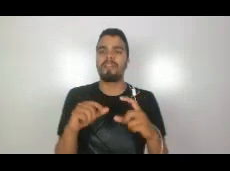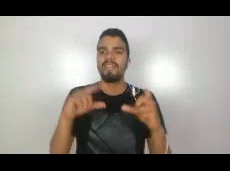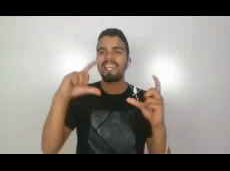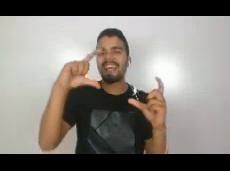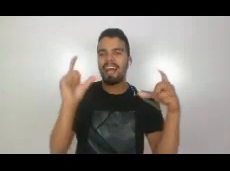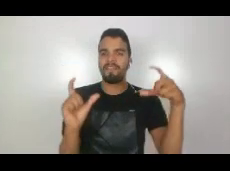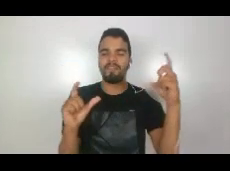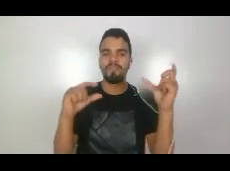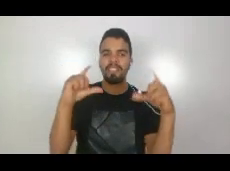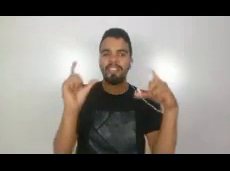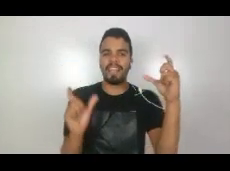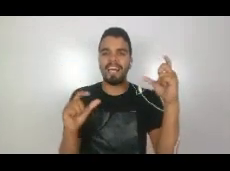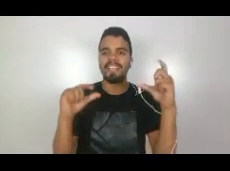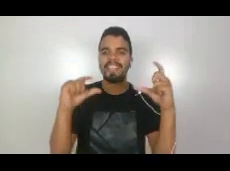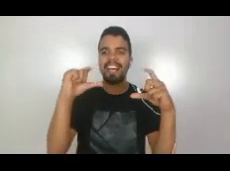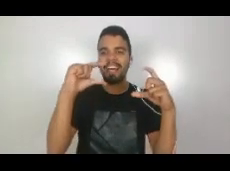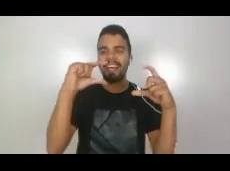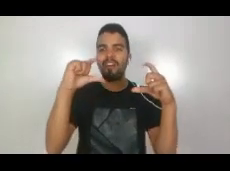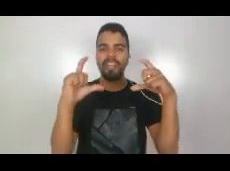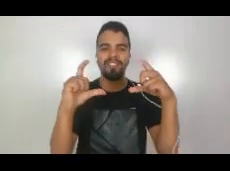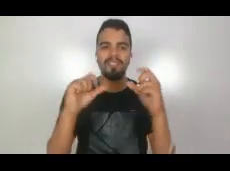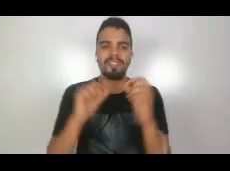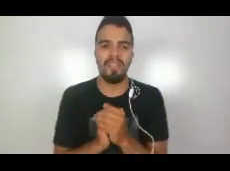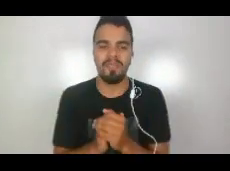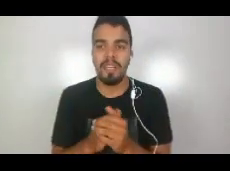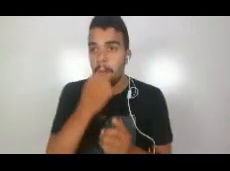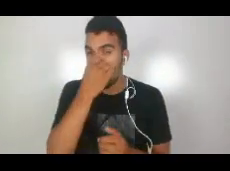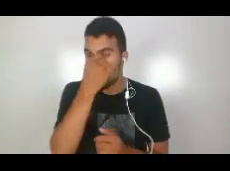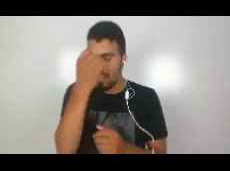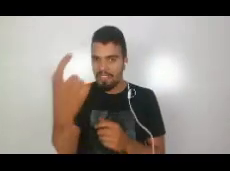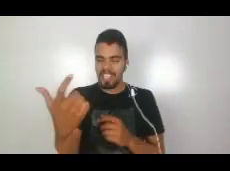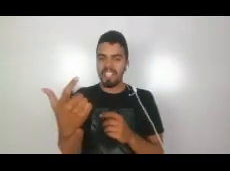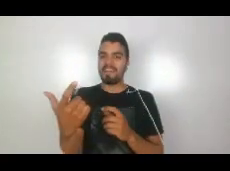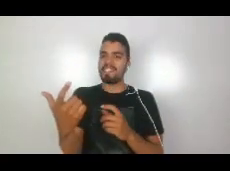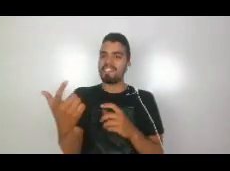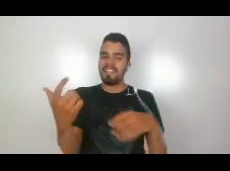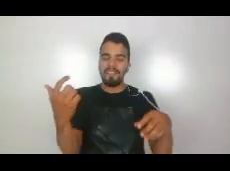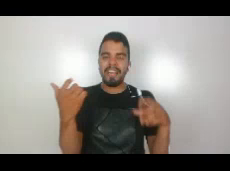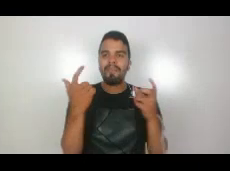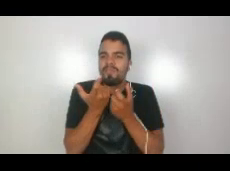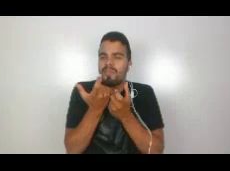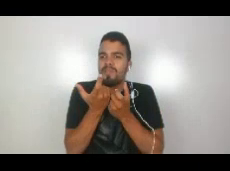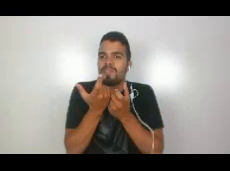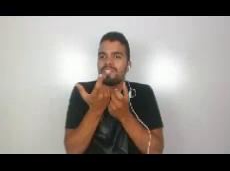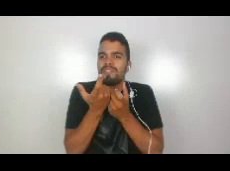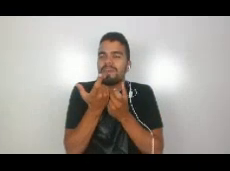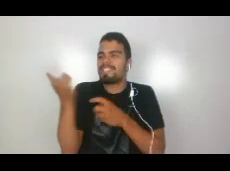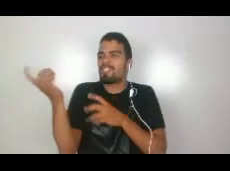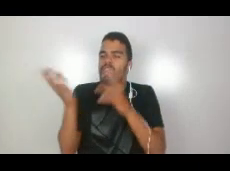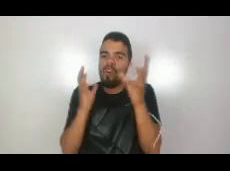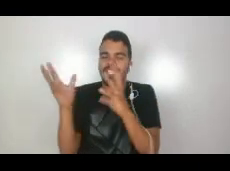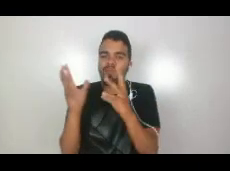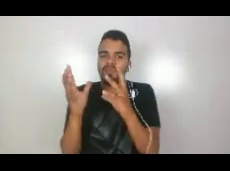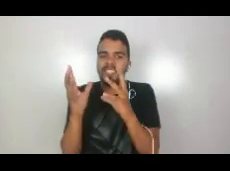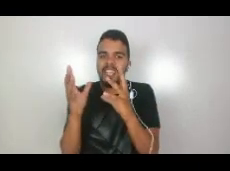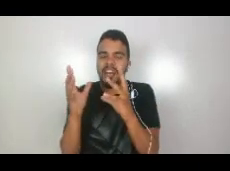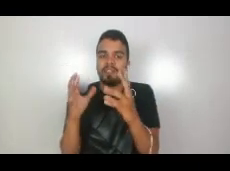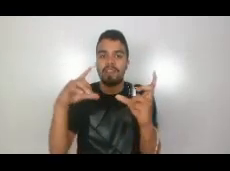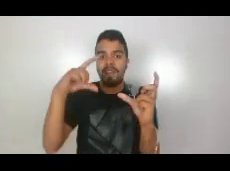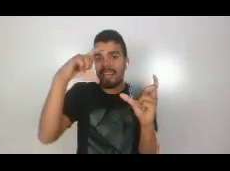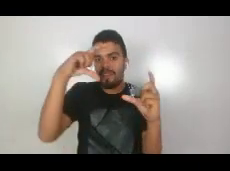importante que o aluno ele grave com o celular na horizontal, porque na vertical às vezes ele fica muito longe, ou às vezes corta